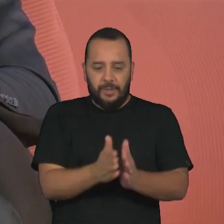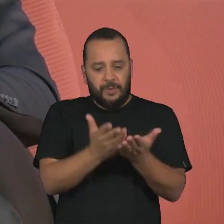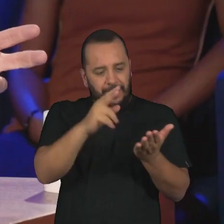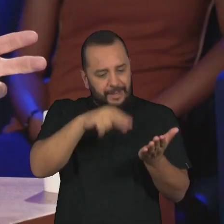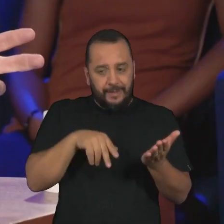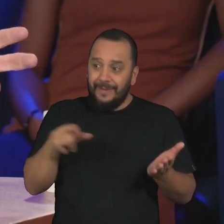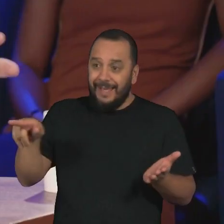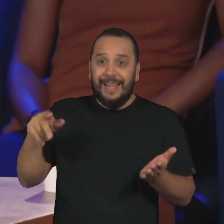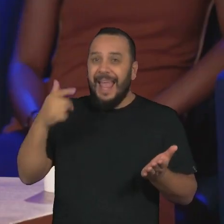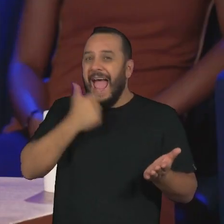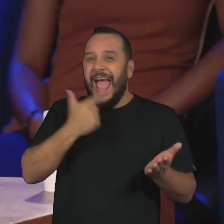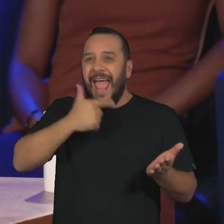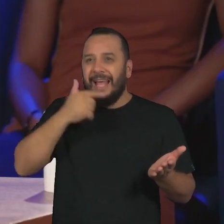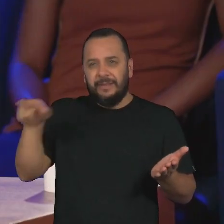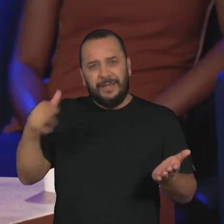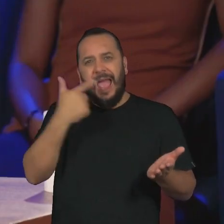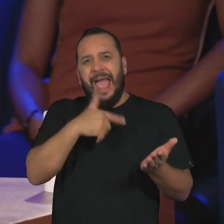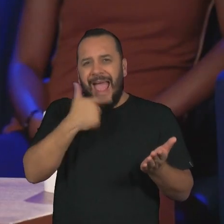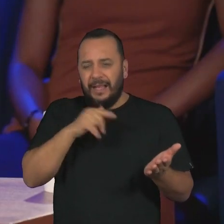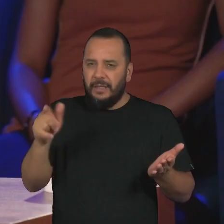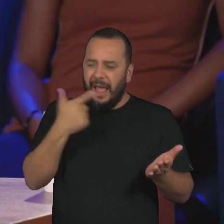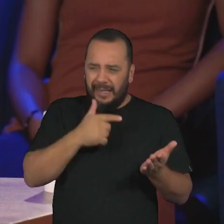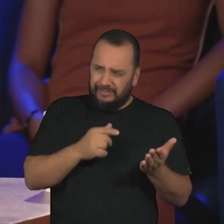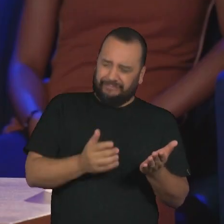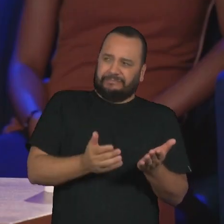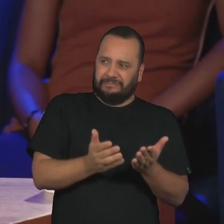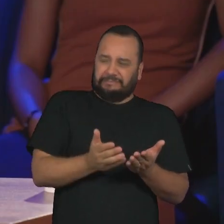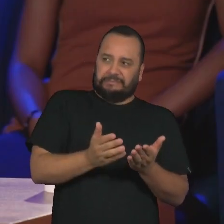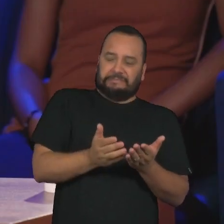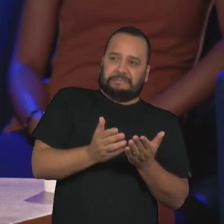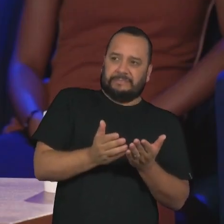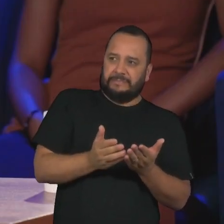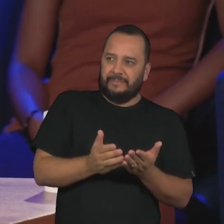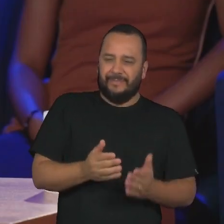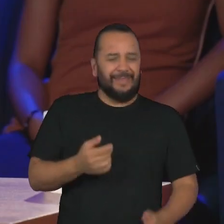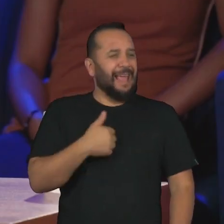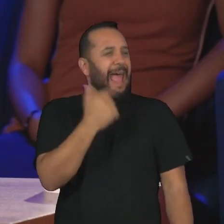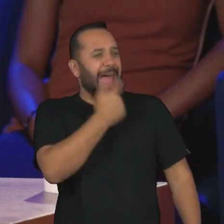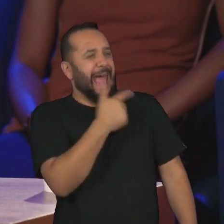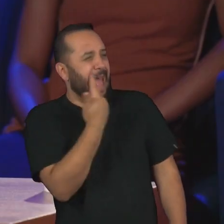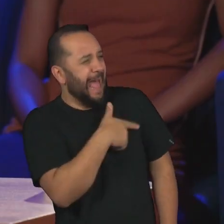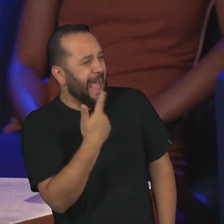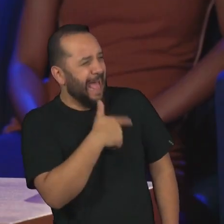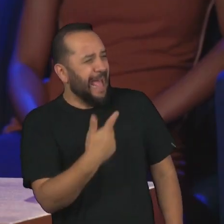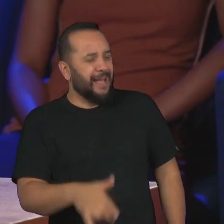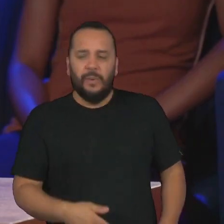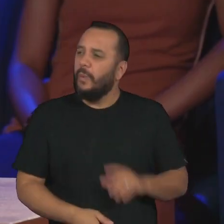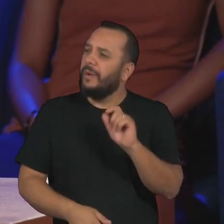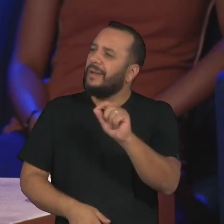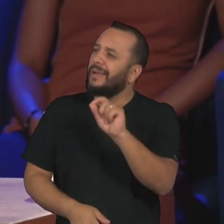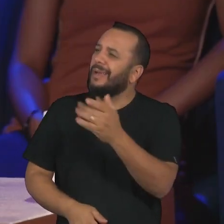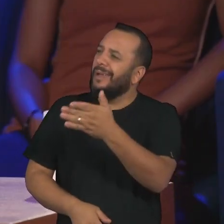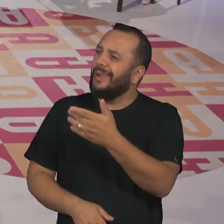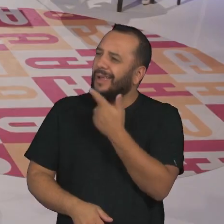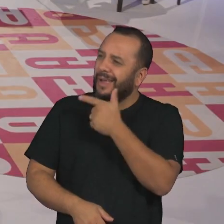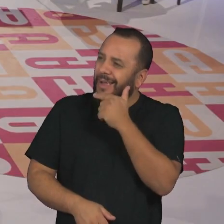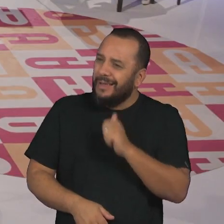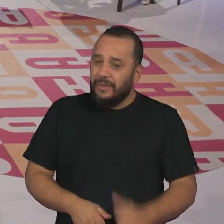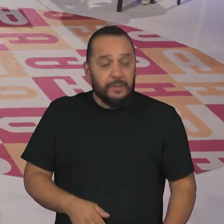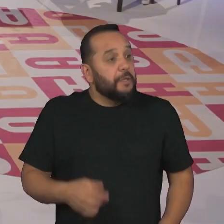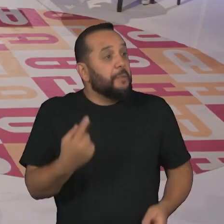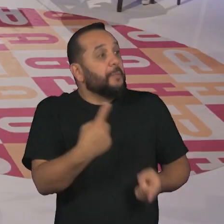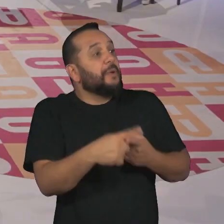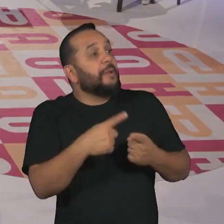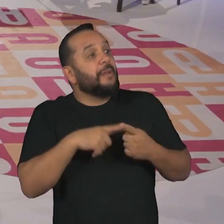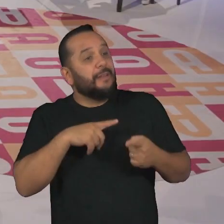rindo muito, esse homem, e ria, né? Ele falou assim, é muito divertido, é muito divertido. Eu falei assim, o quê? Ele falou assim, não, são